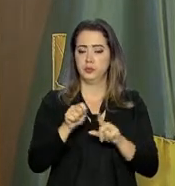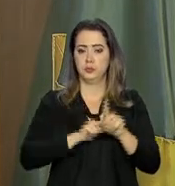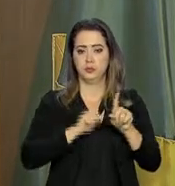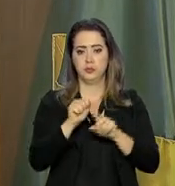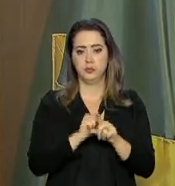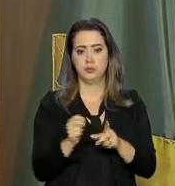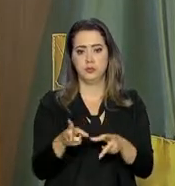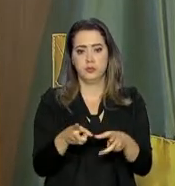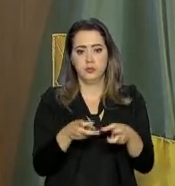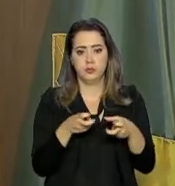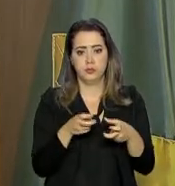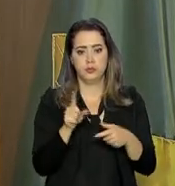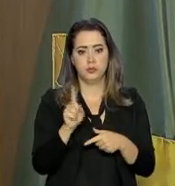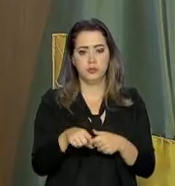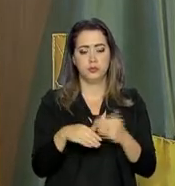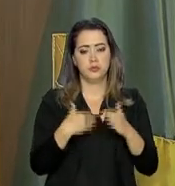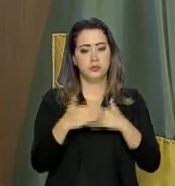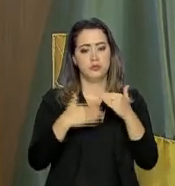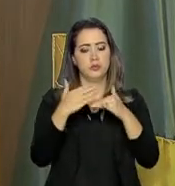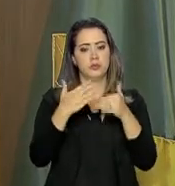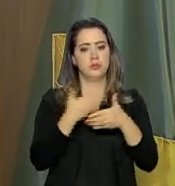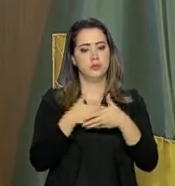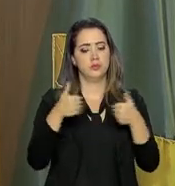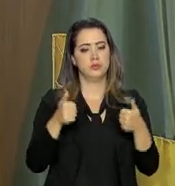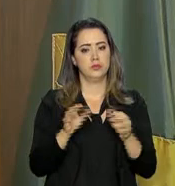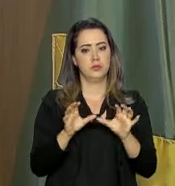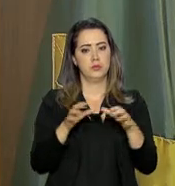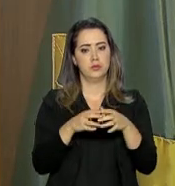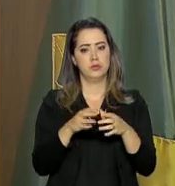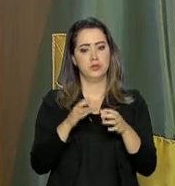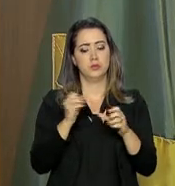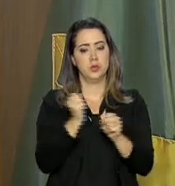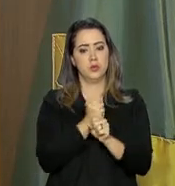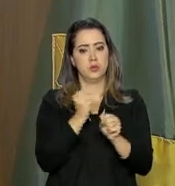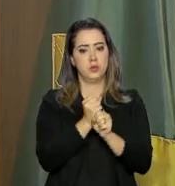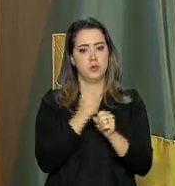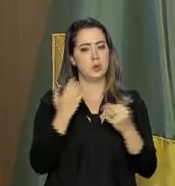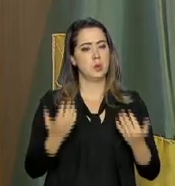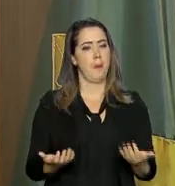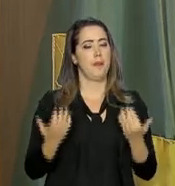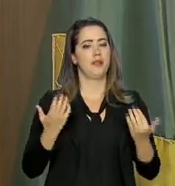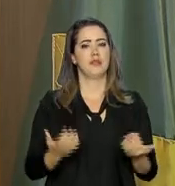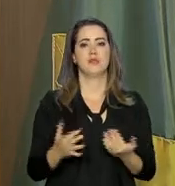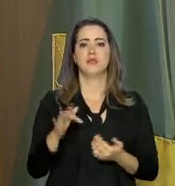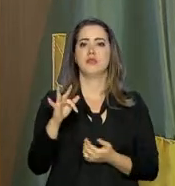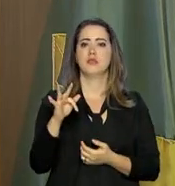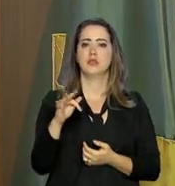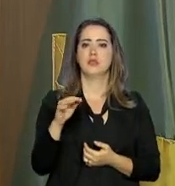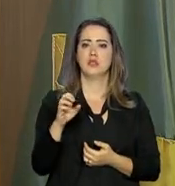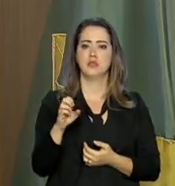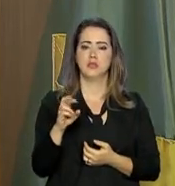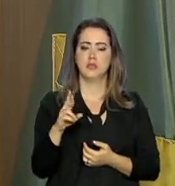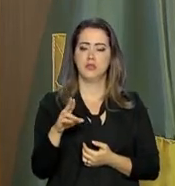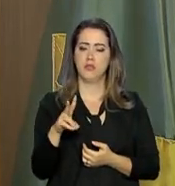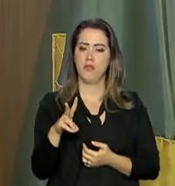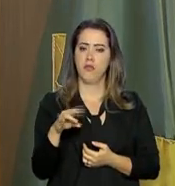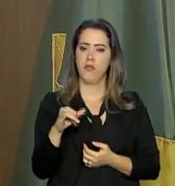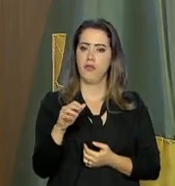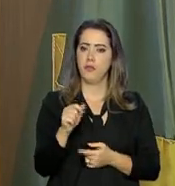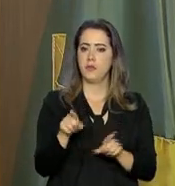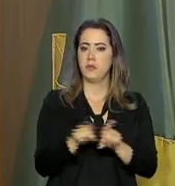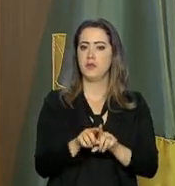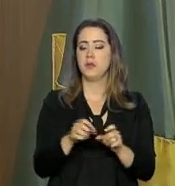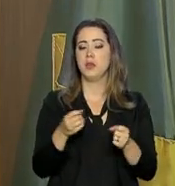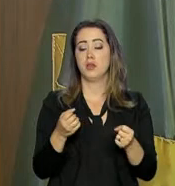perceba se que essa reação vem tanto na construção pesada em ferrovias rodovias como na construção civil